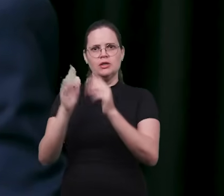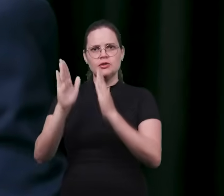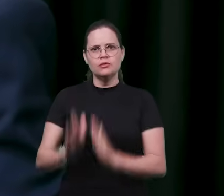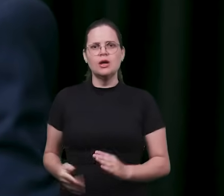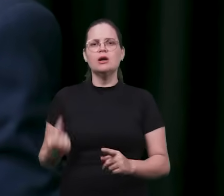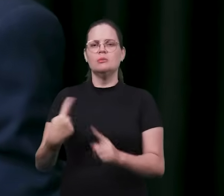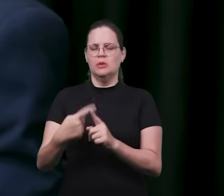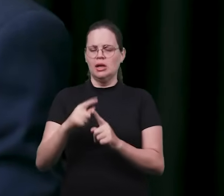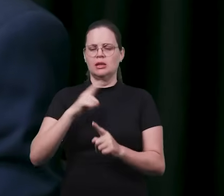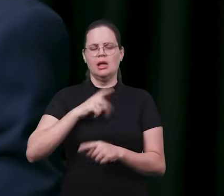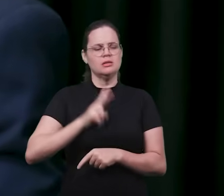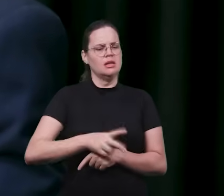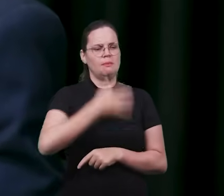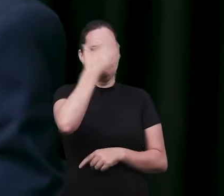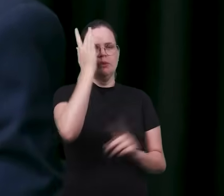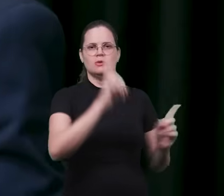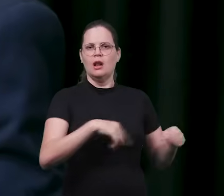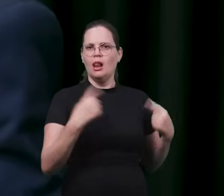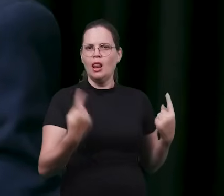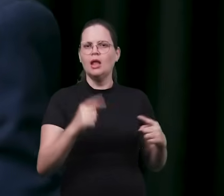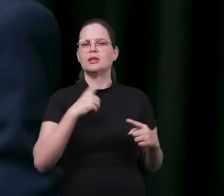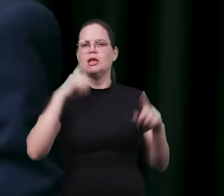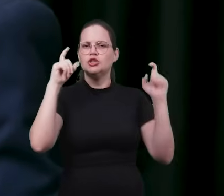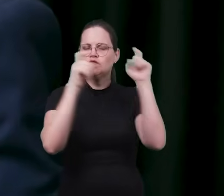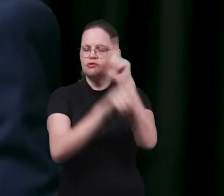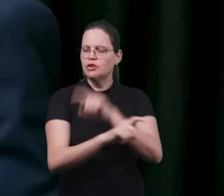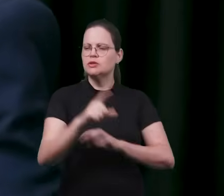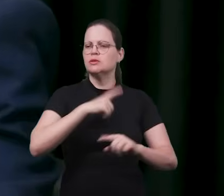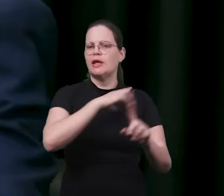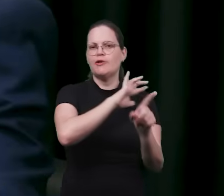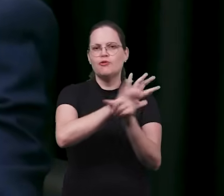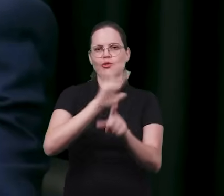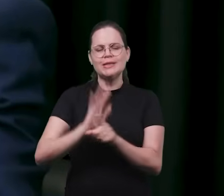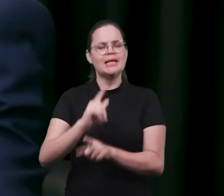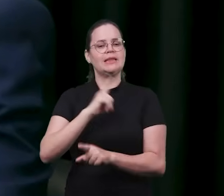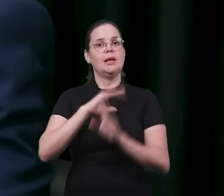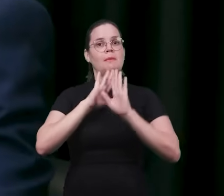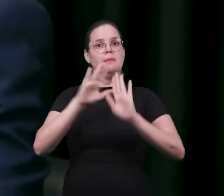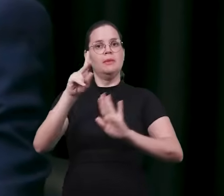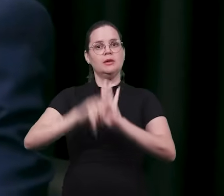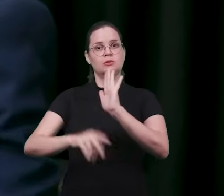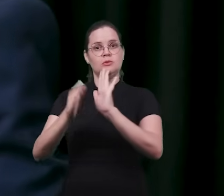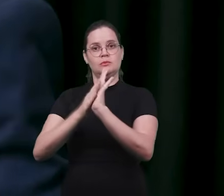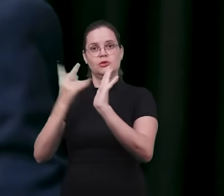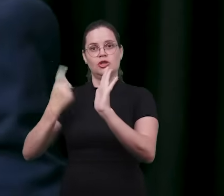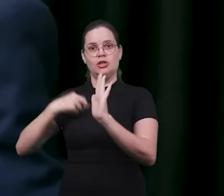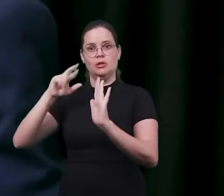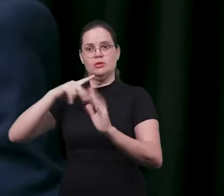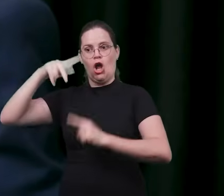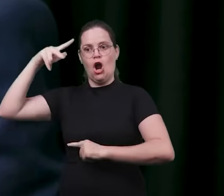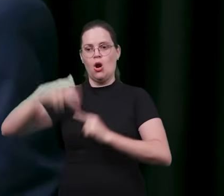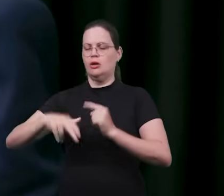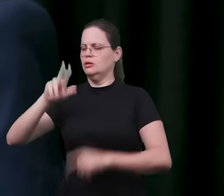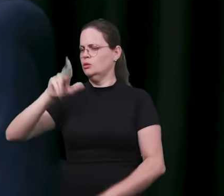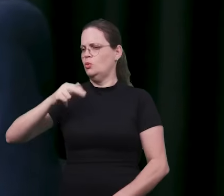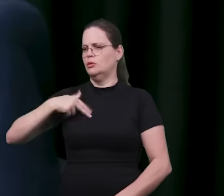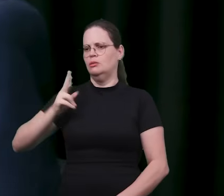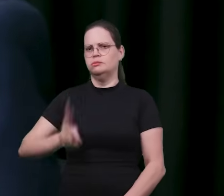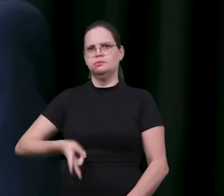casa vai ser combatida, mas aquilo que é o projeto do Senhor, ele vai